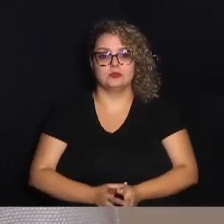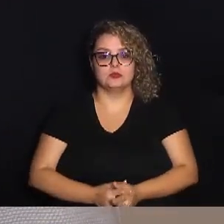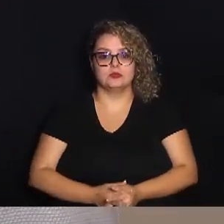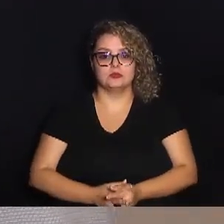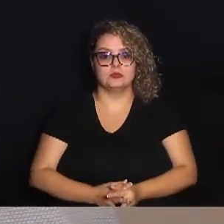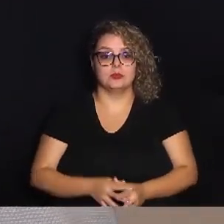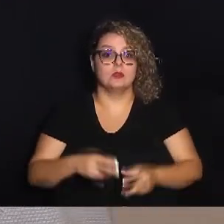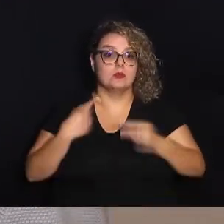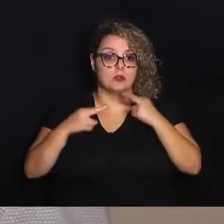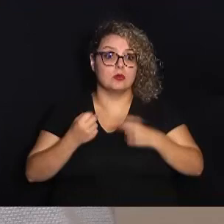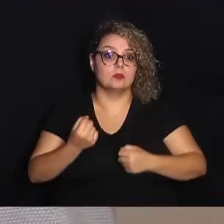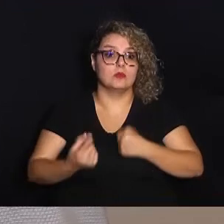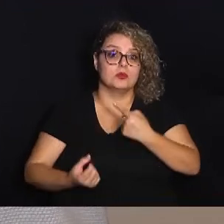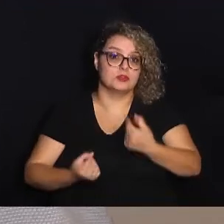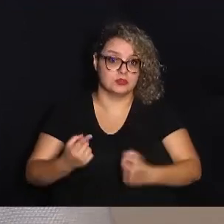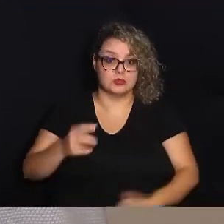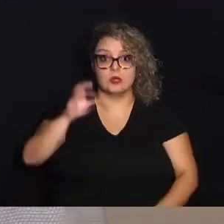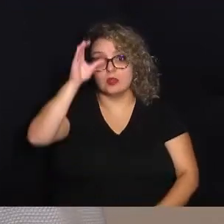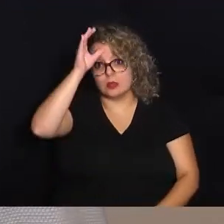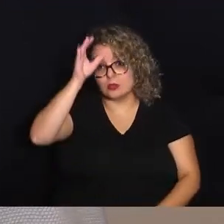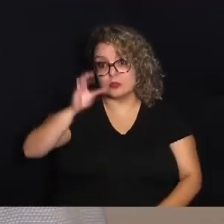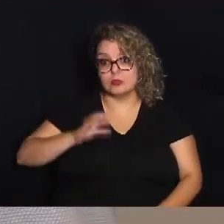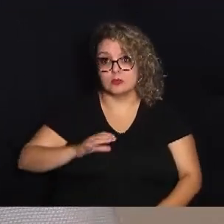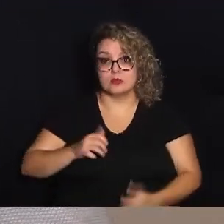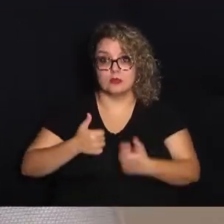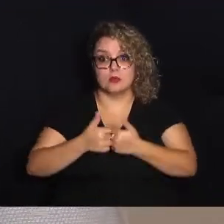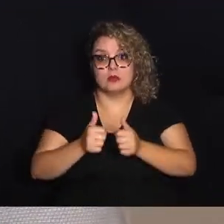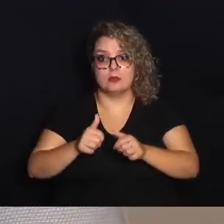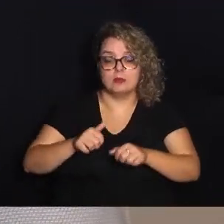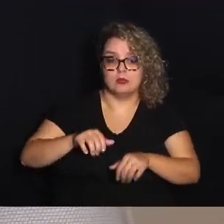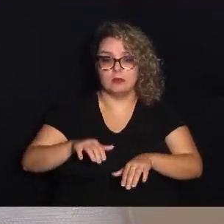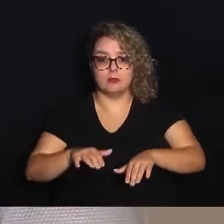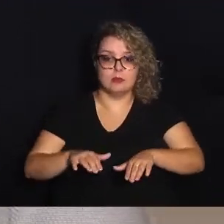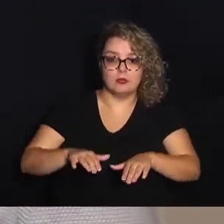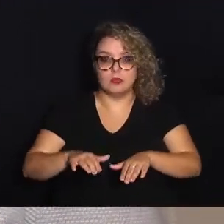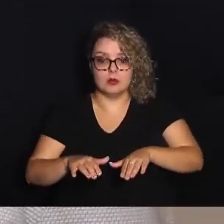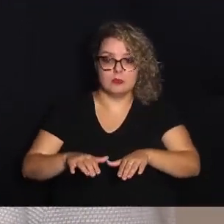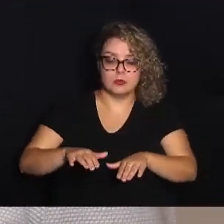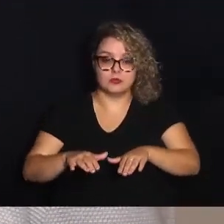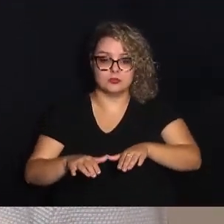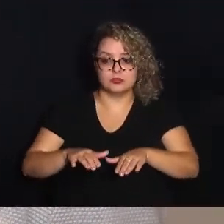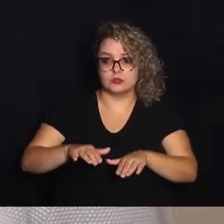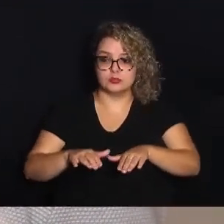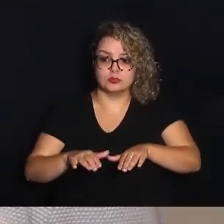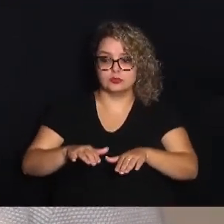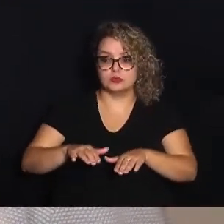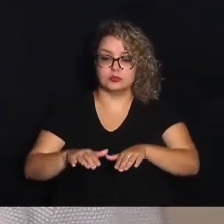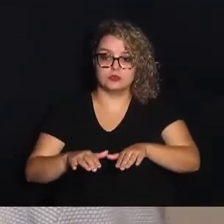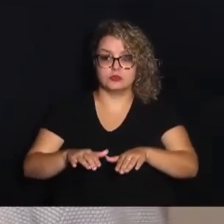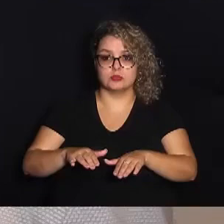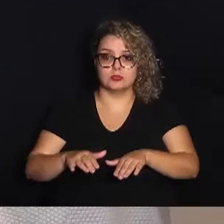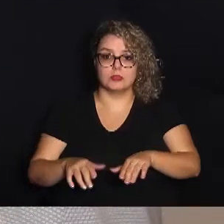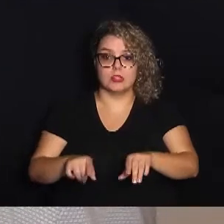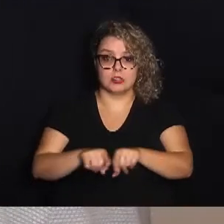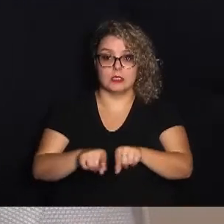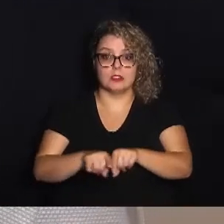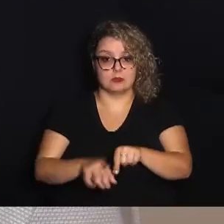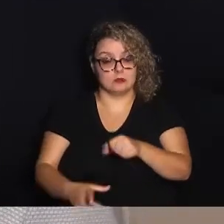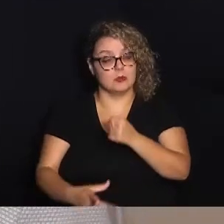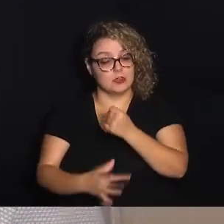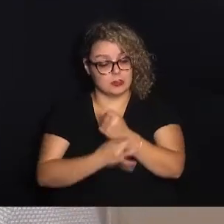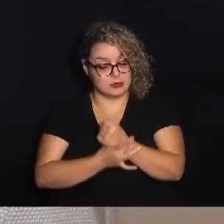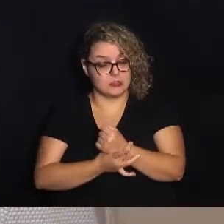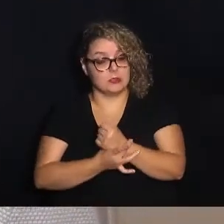foi reclamações de alguns munícipes que o ônibus ele balança muito fora isso também tem a